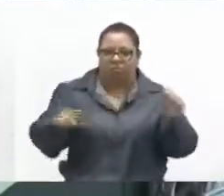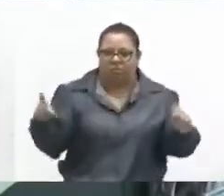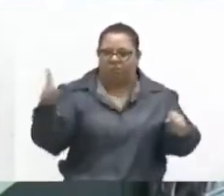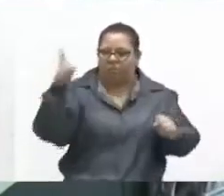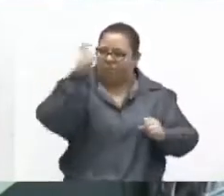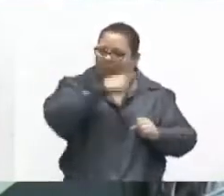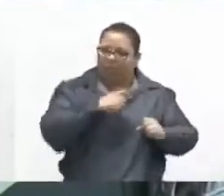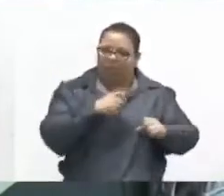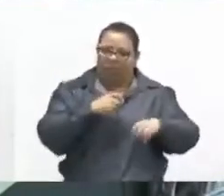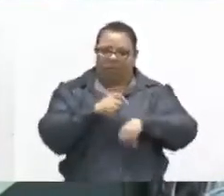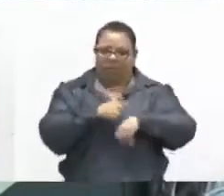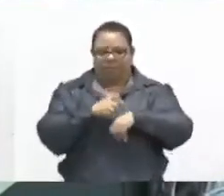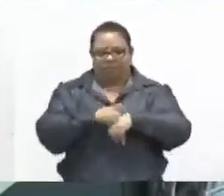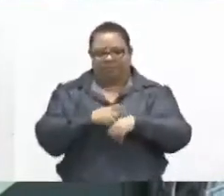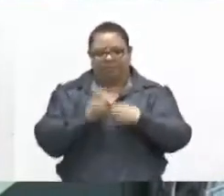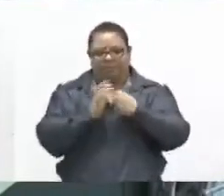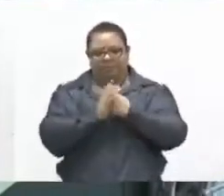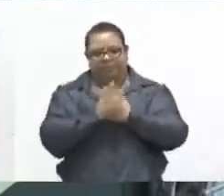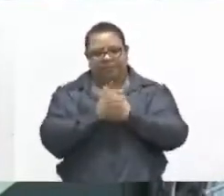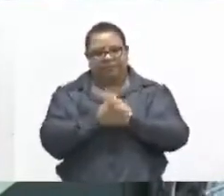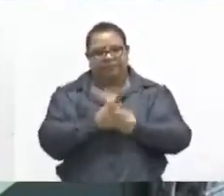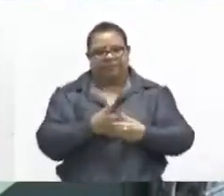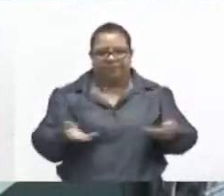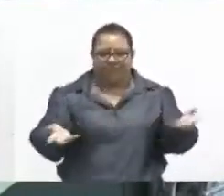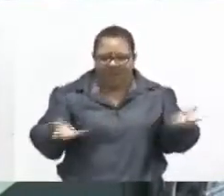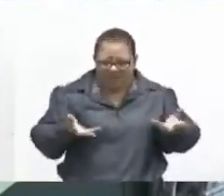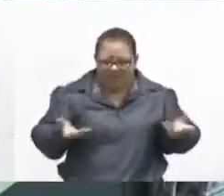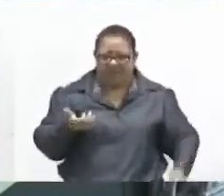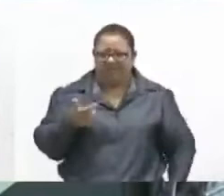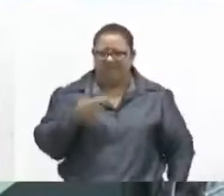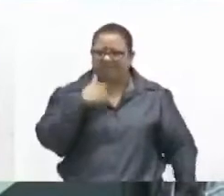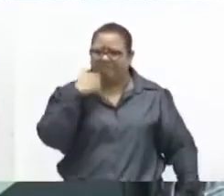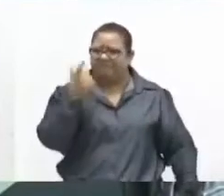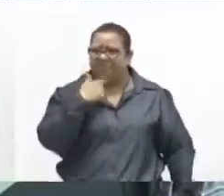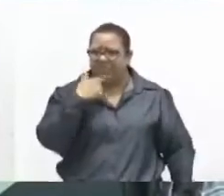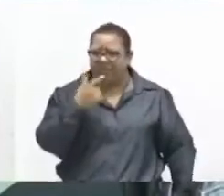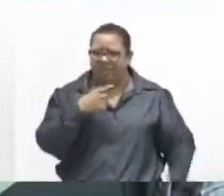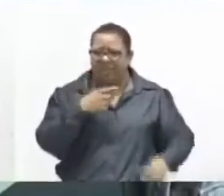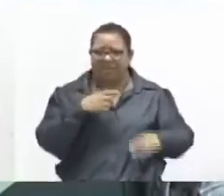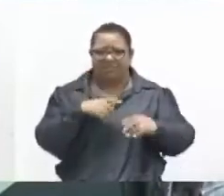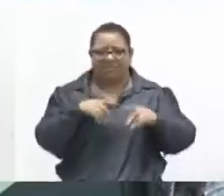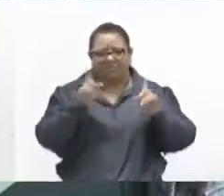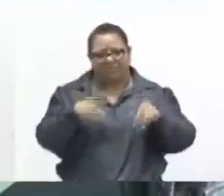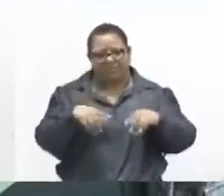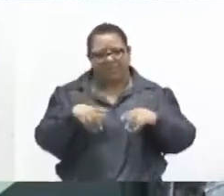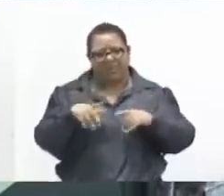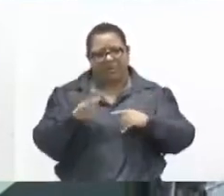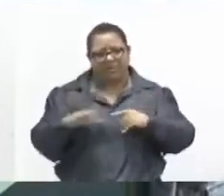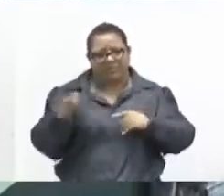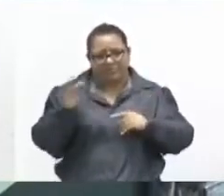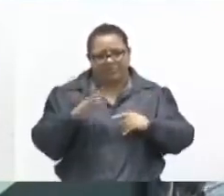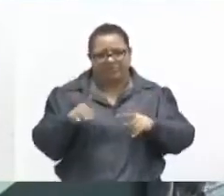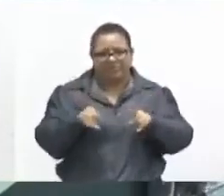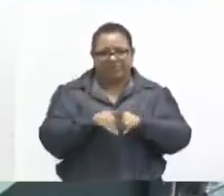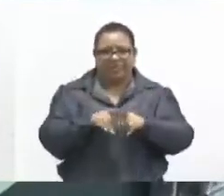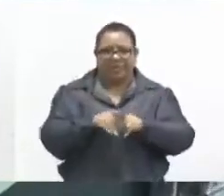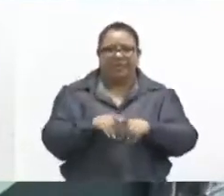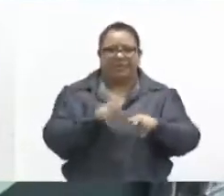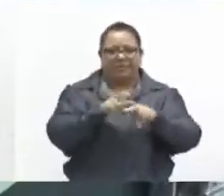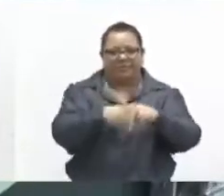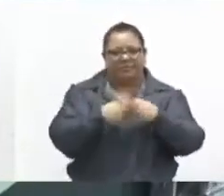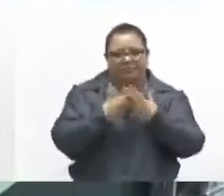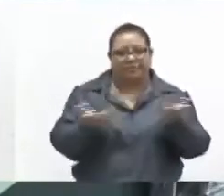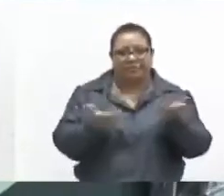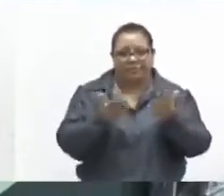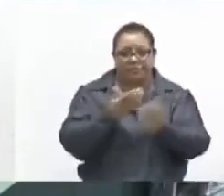momento de pandemia que a gente passou agora. Como a gente consegue trazer com os laboratórios das universidades fechados, com os laboratórios de escolas